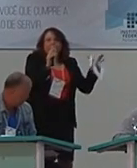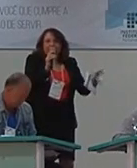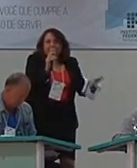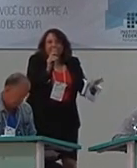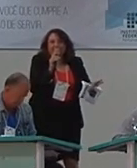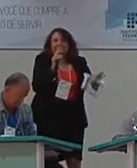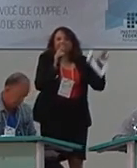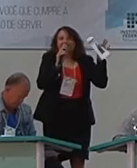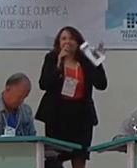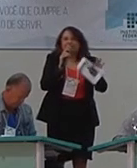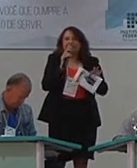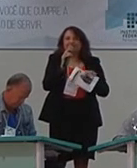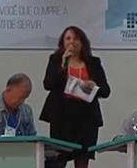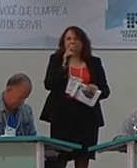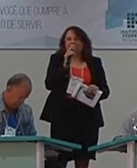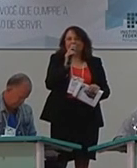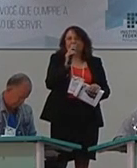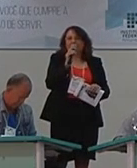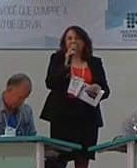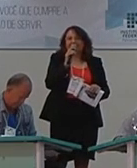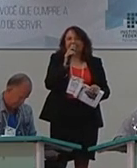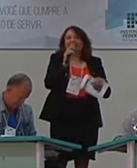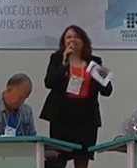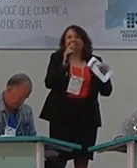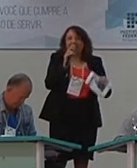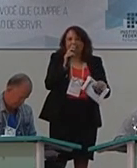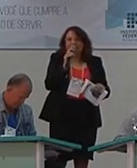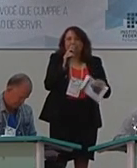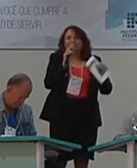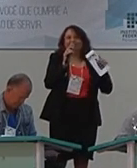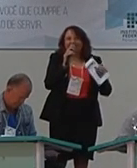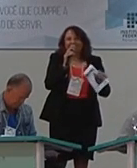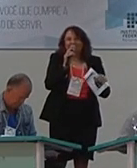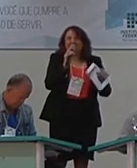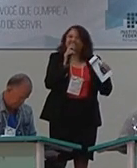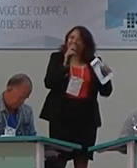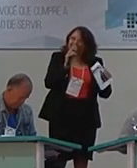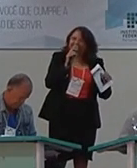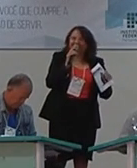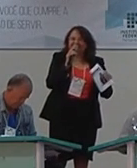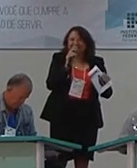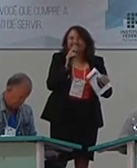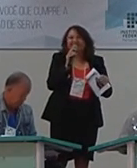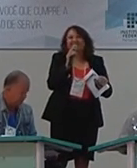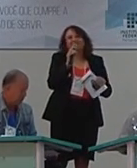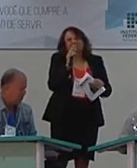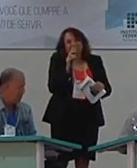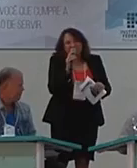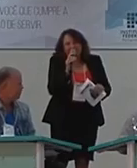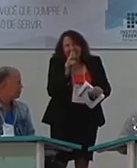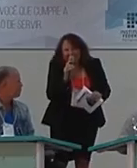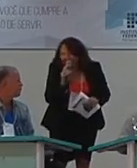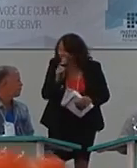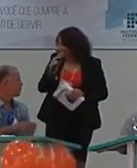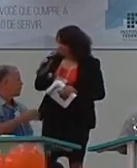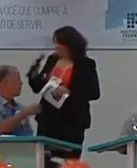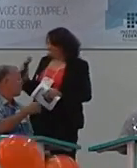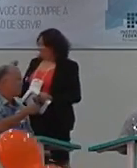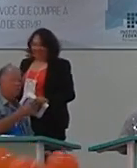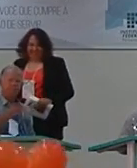respeito, honestidade e especialmente, como diz a carta, diálogo. Dia 2, vote 10, vote Anália. Muito